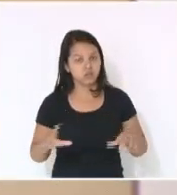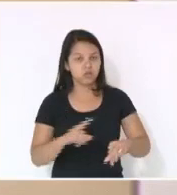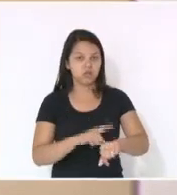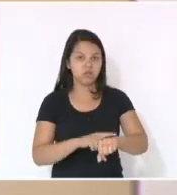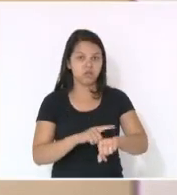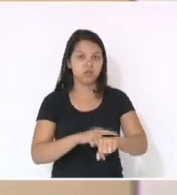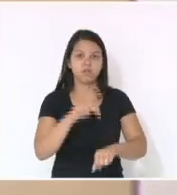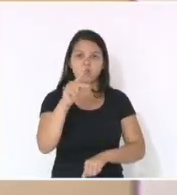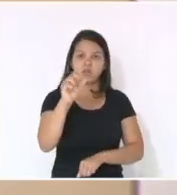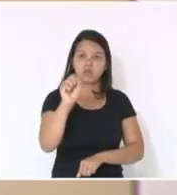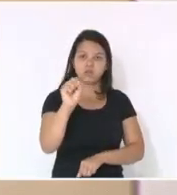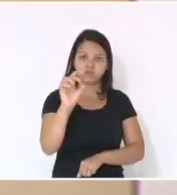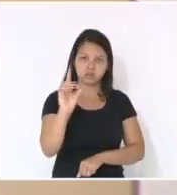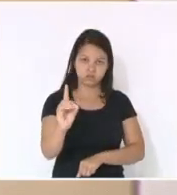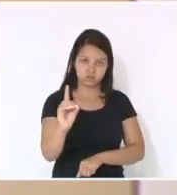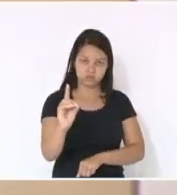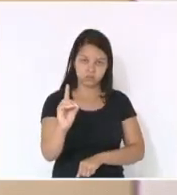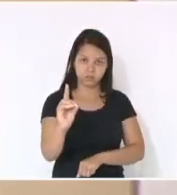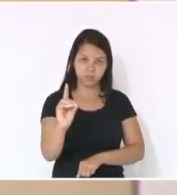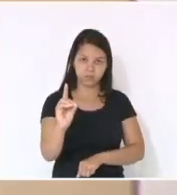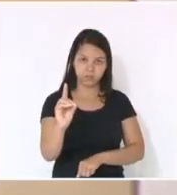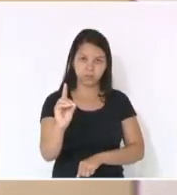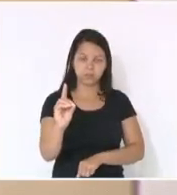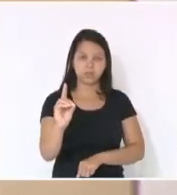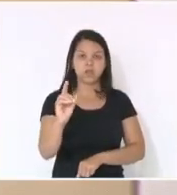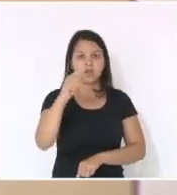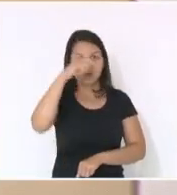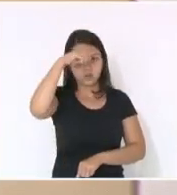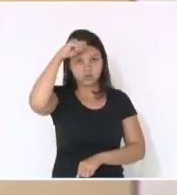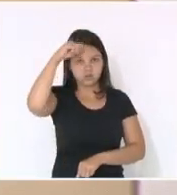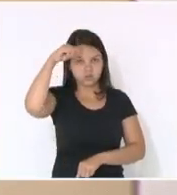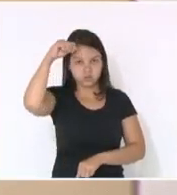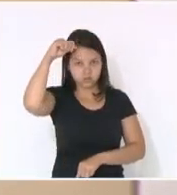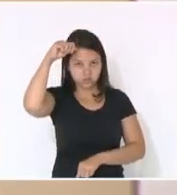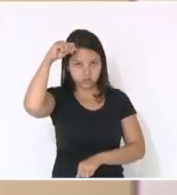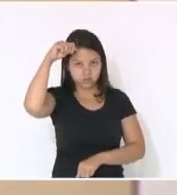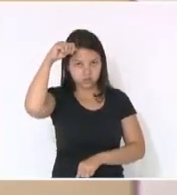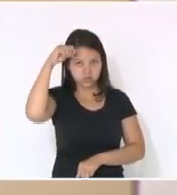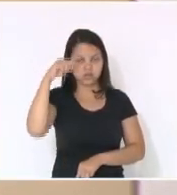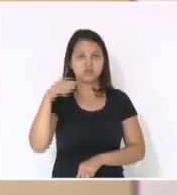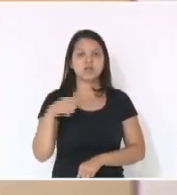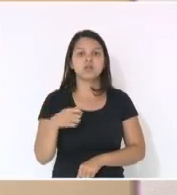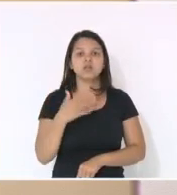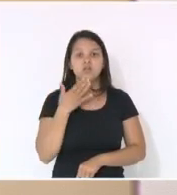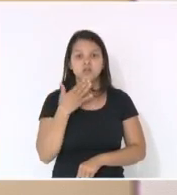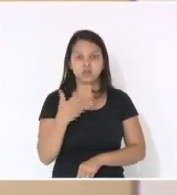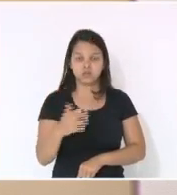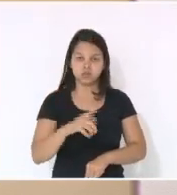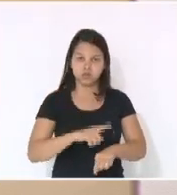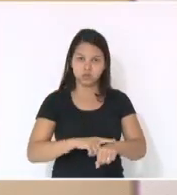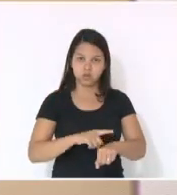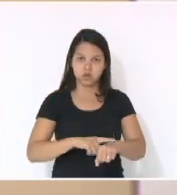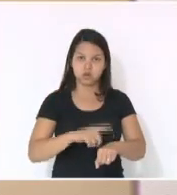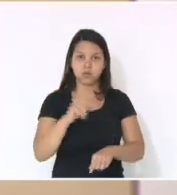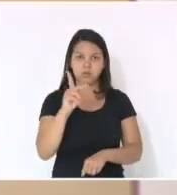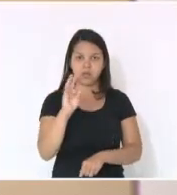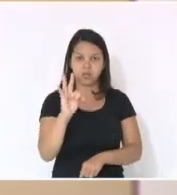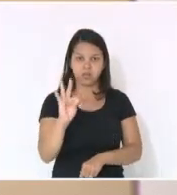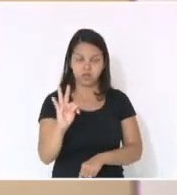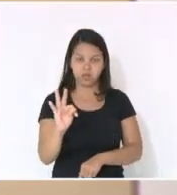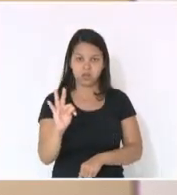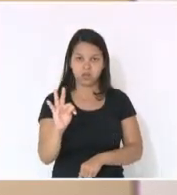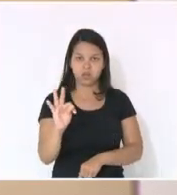PSD. Deputado Darcy de Matos, Vossa Excelência solicitou horário, o PT, Partido dos